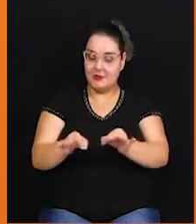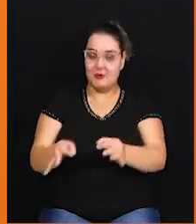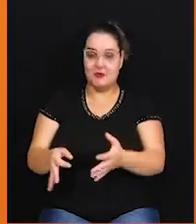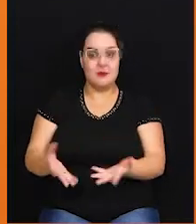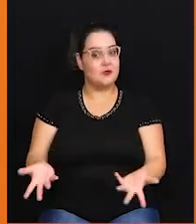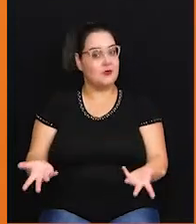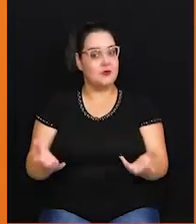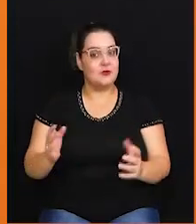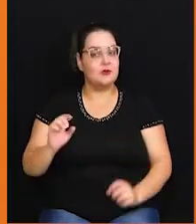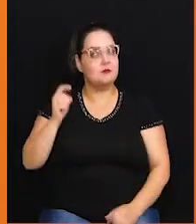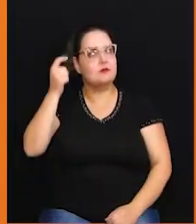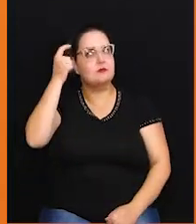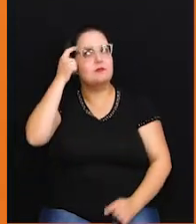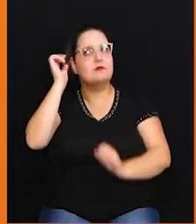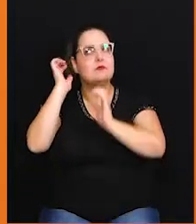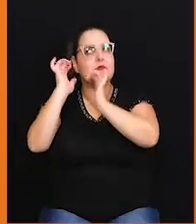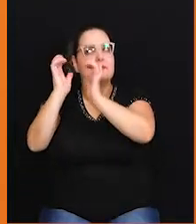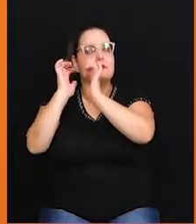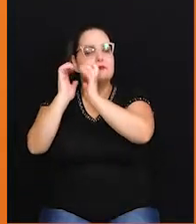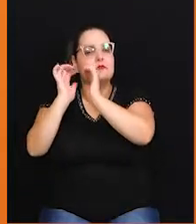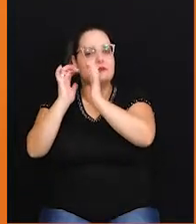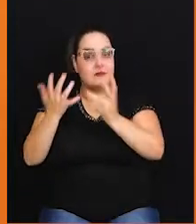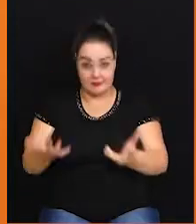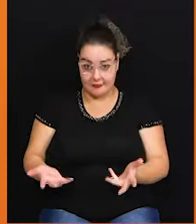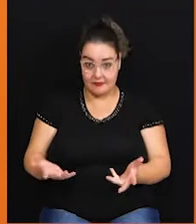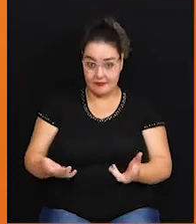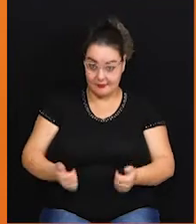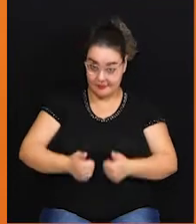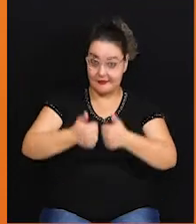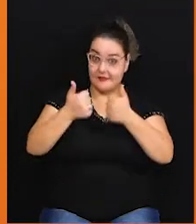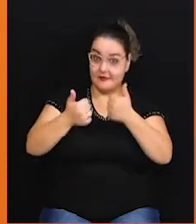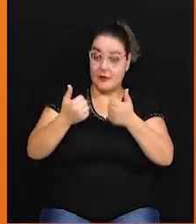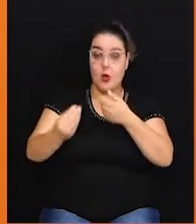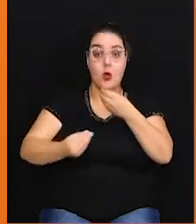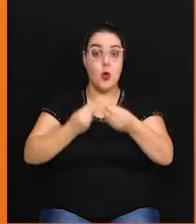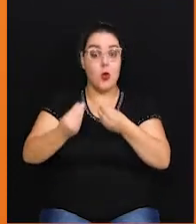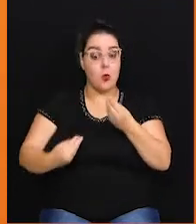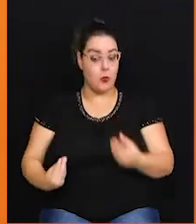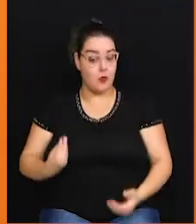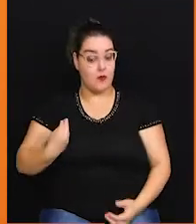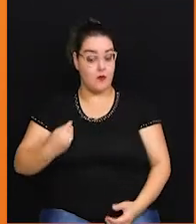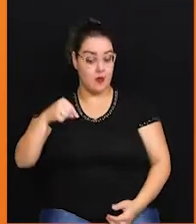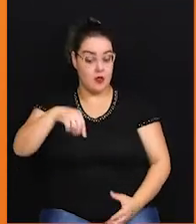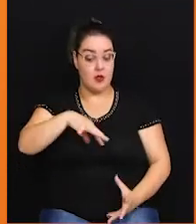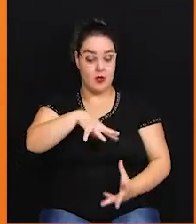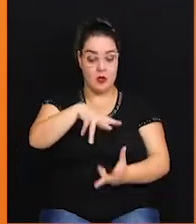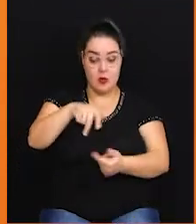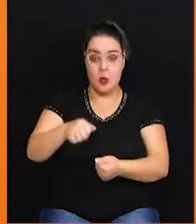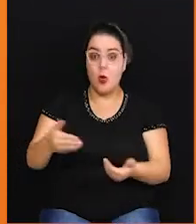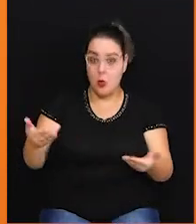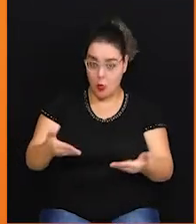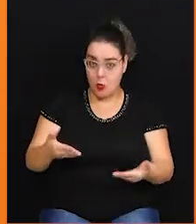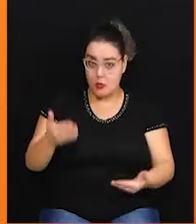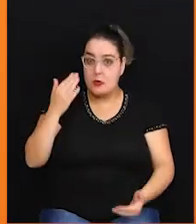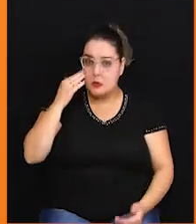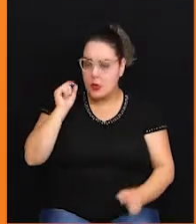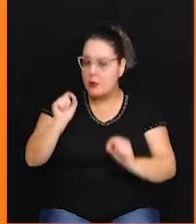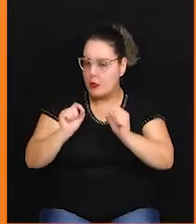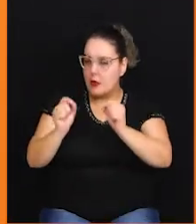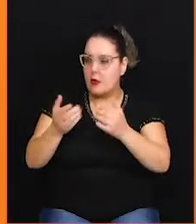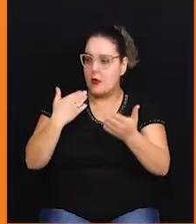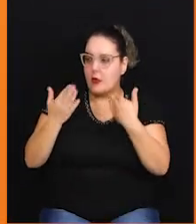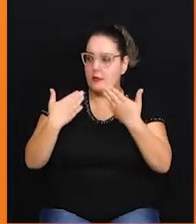que só traz reflexões positivas sobre como nós estamos existindo nesse planeta. Hoje, sabe sobre o que a gente vai